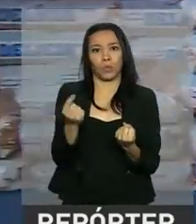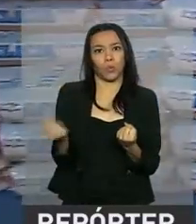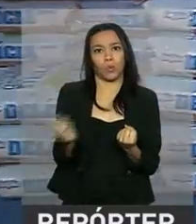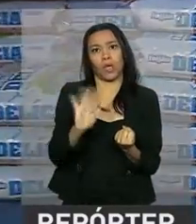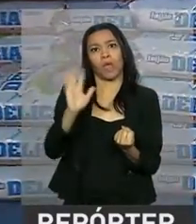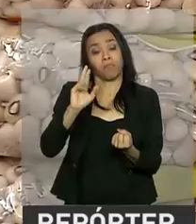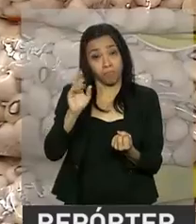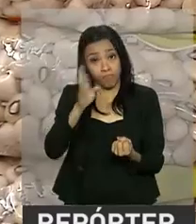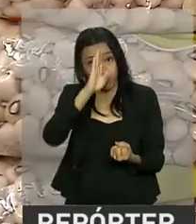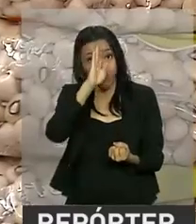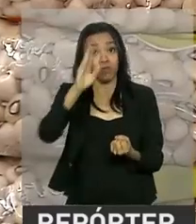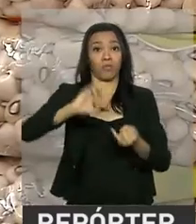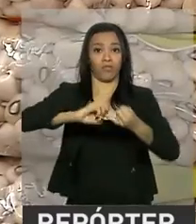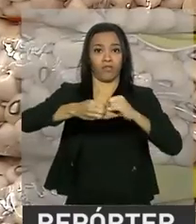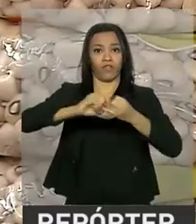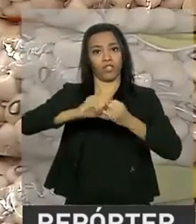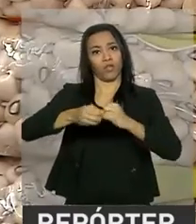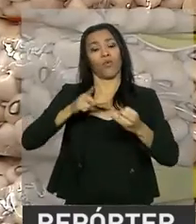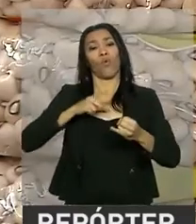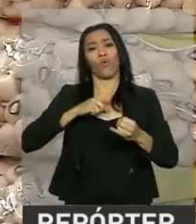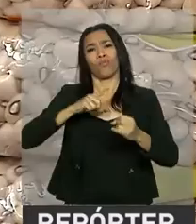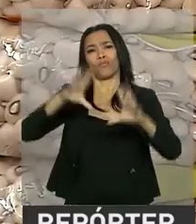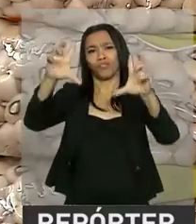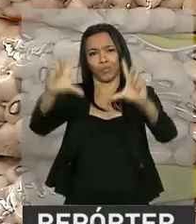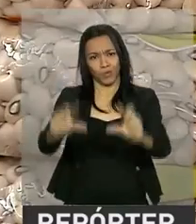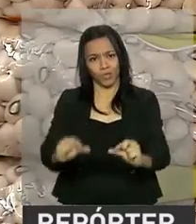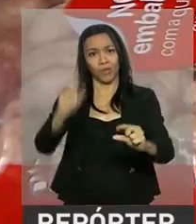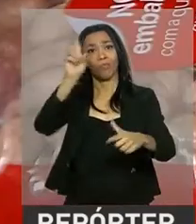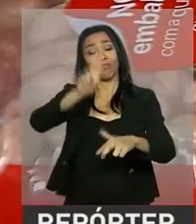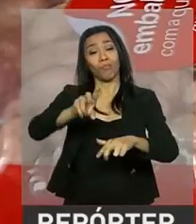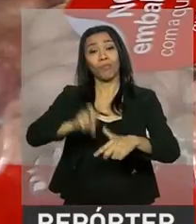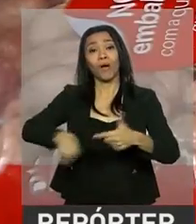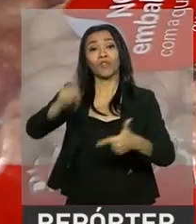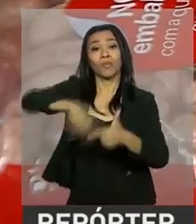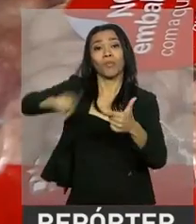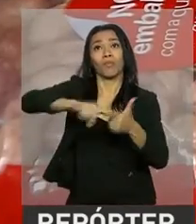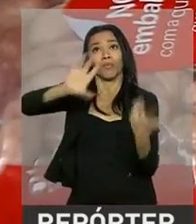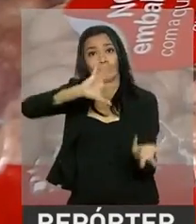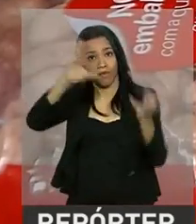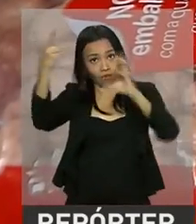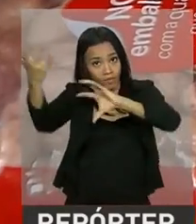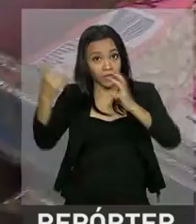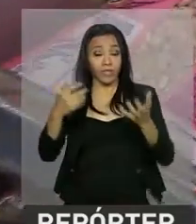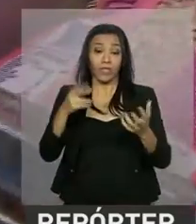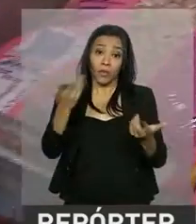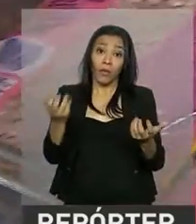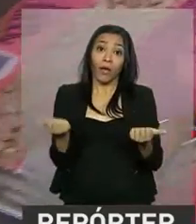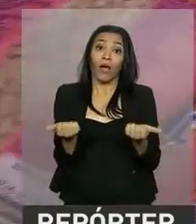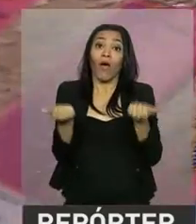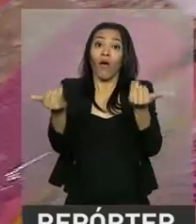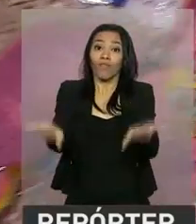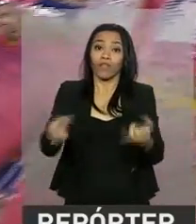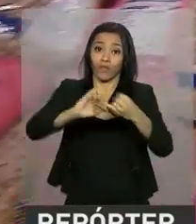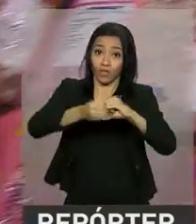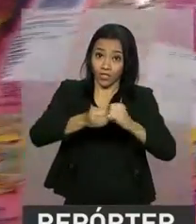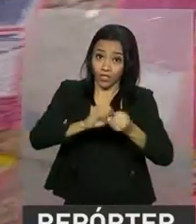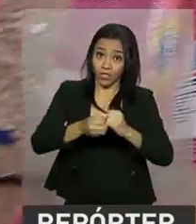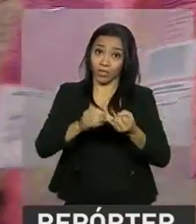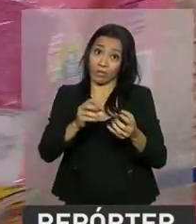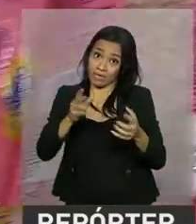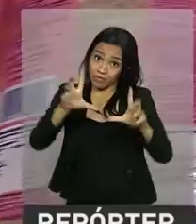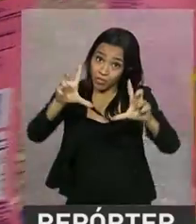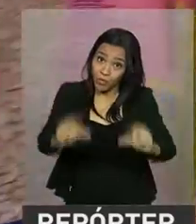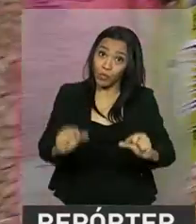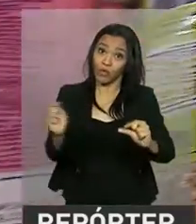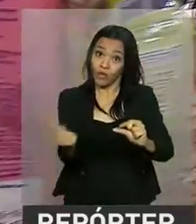o feijão houve queda na safra do grão devido a problemas climáticos para aumentar a oferta do feijão e frear o preço o